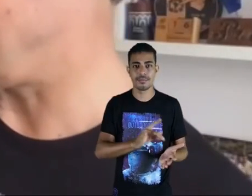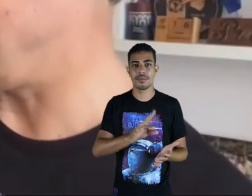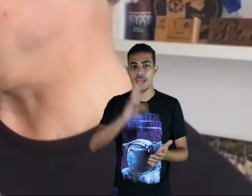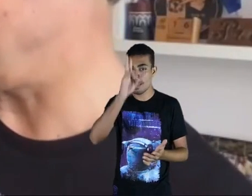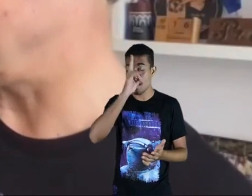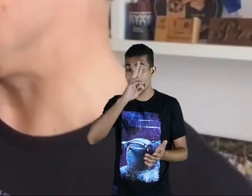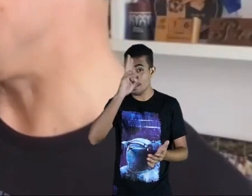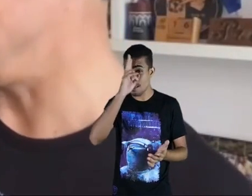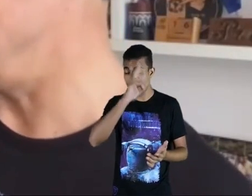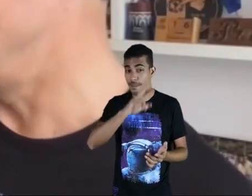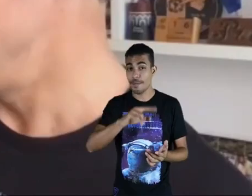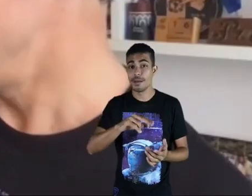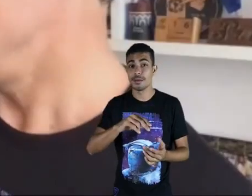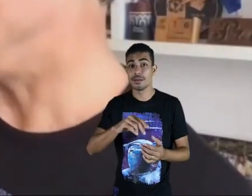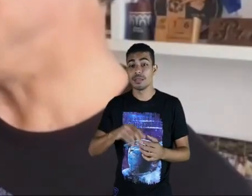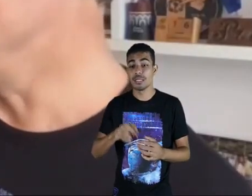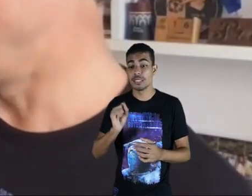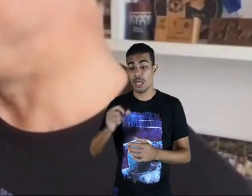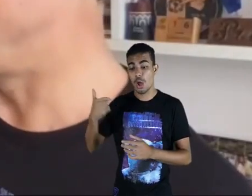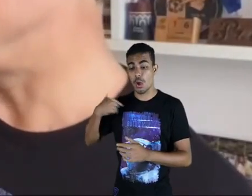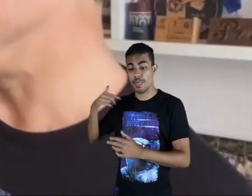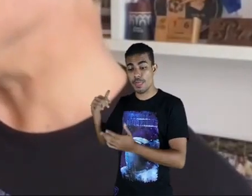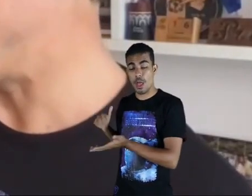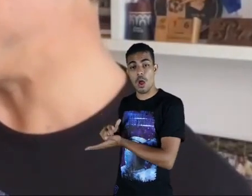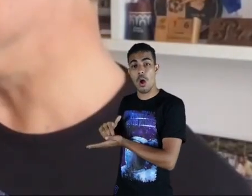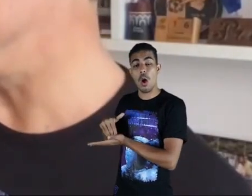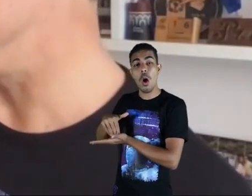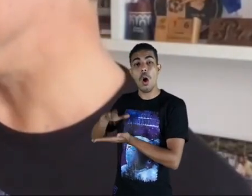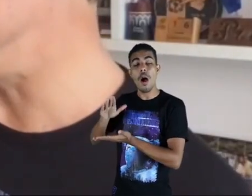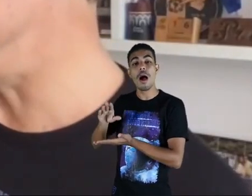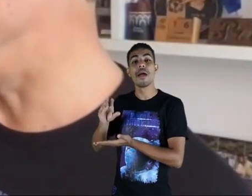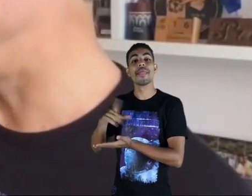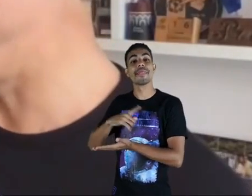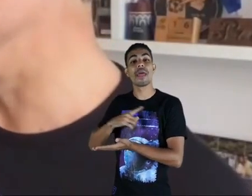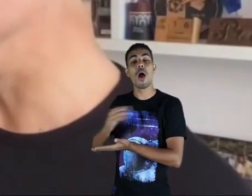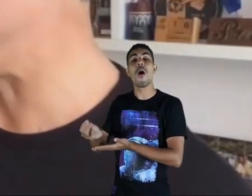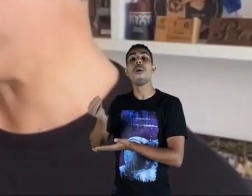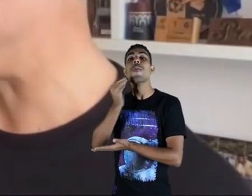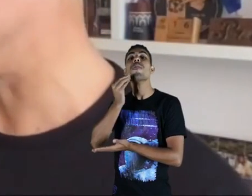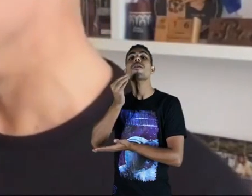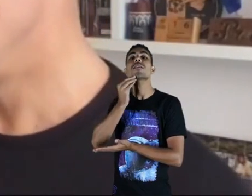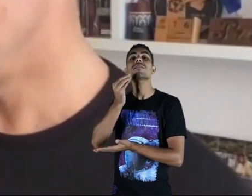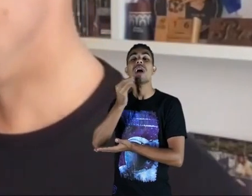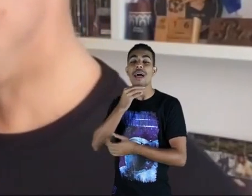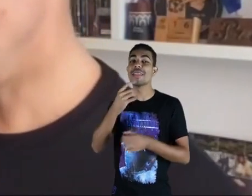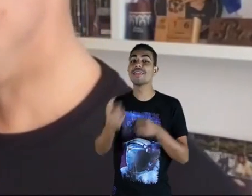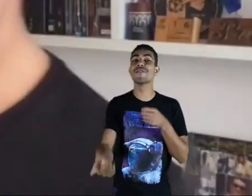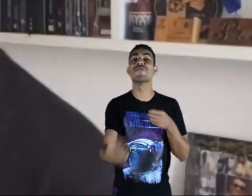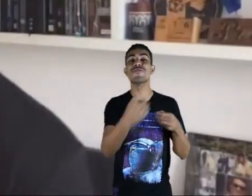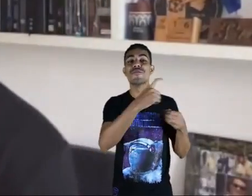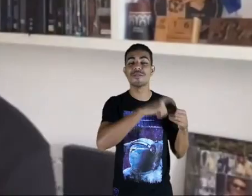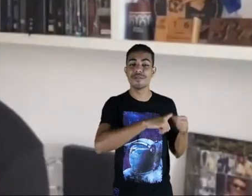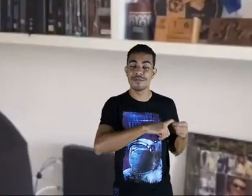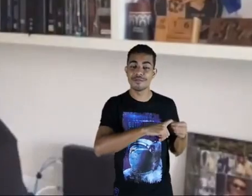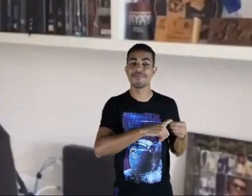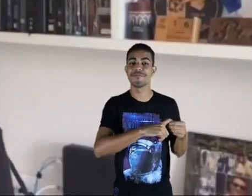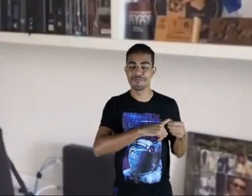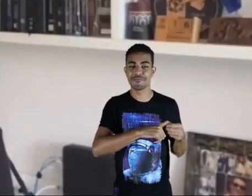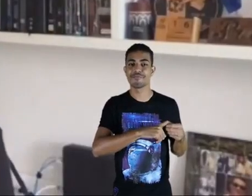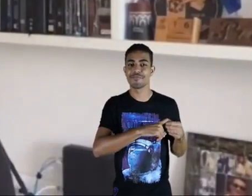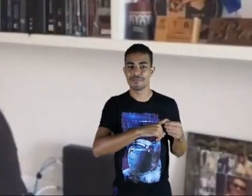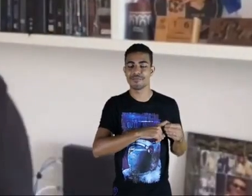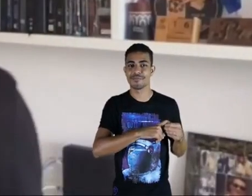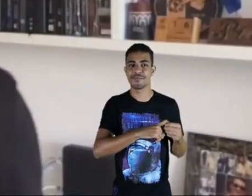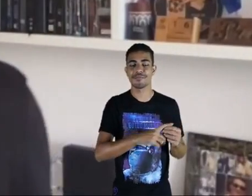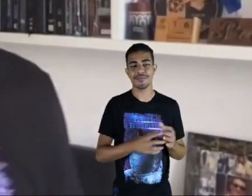lembrassem daquela de onde saíram, teriam oportunidade de voltar. Teriam oportunidade